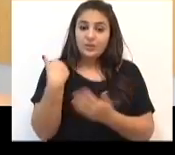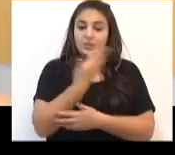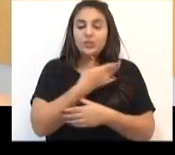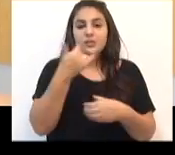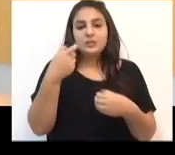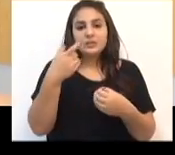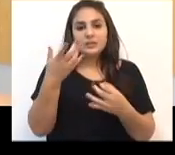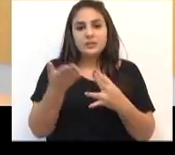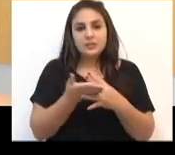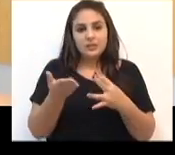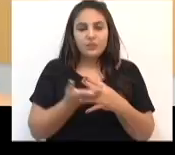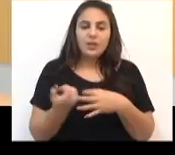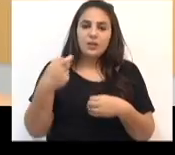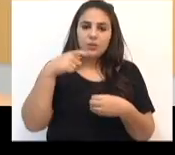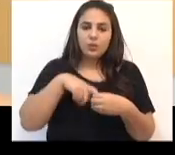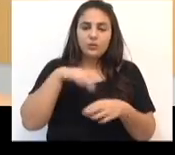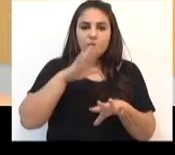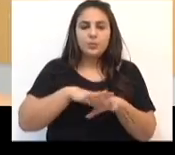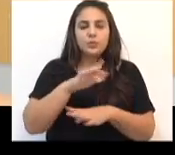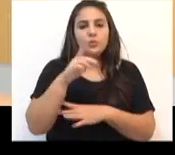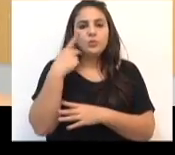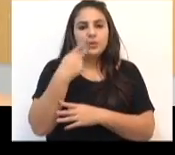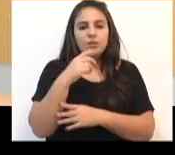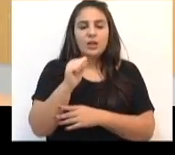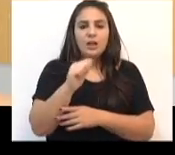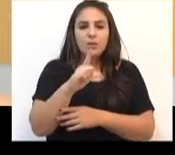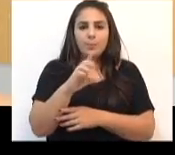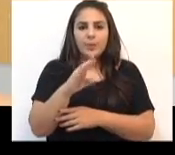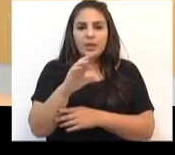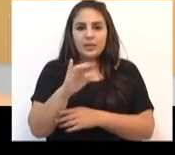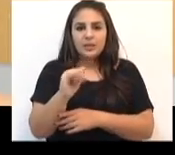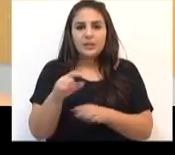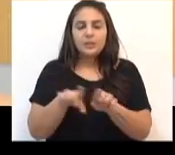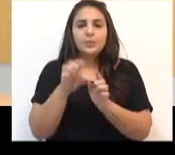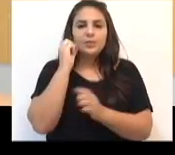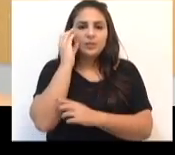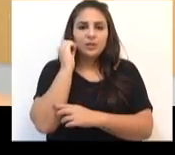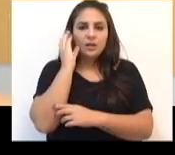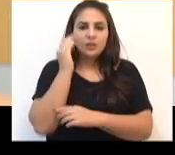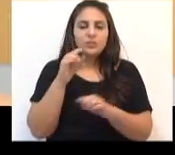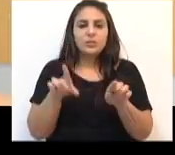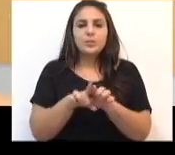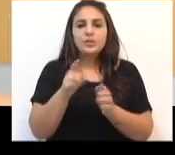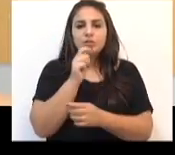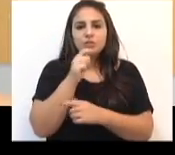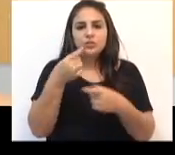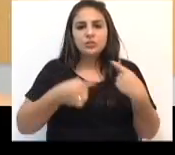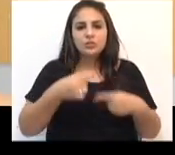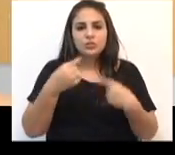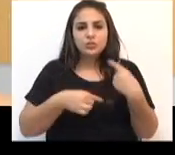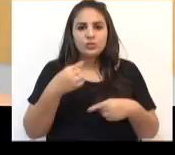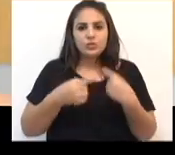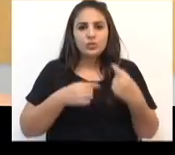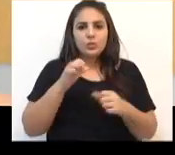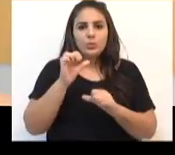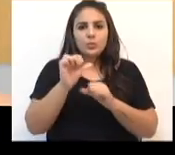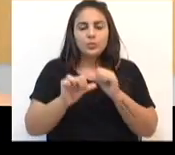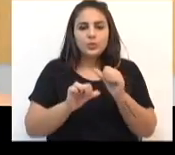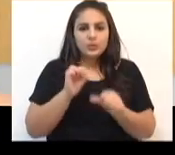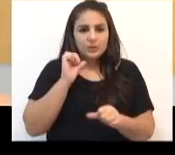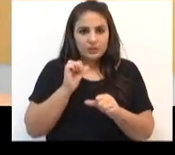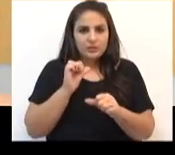Câmara. Agora a gente faz um intervalo e retorna com os vereadores Alberi Grando e Cláudia Furlanito, debatendo